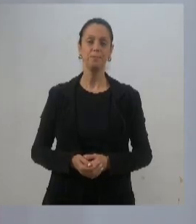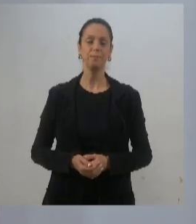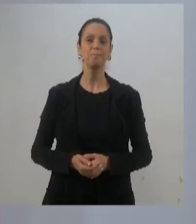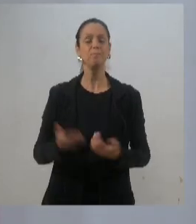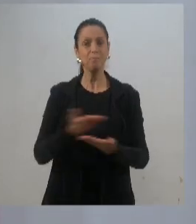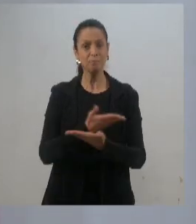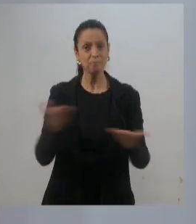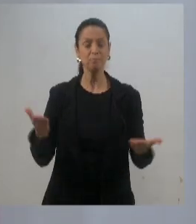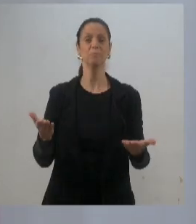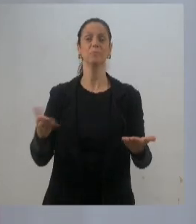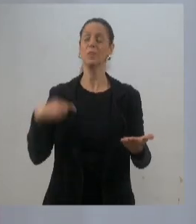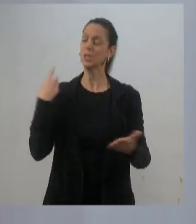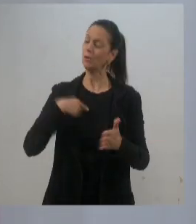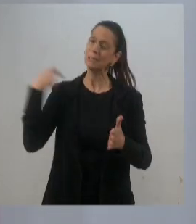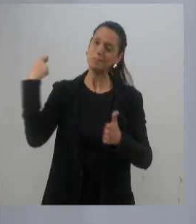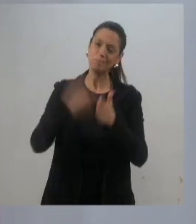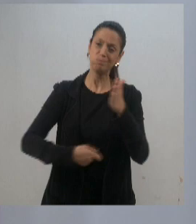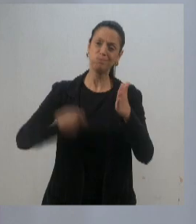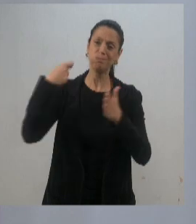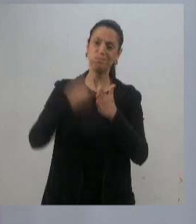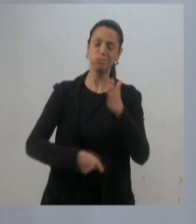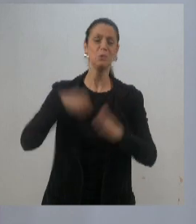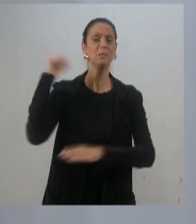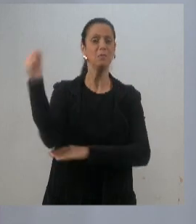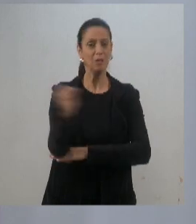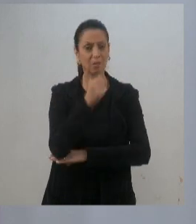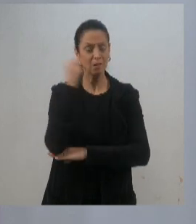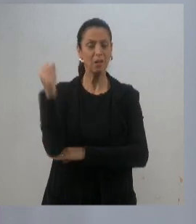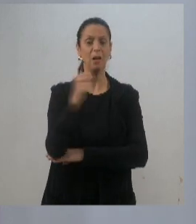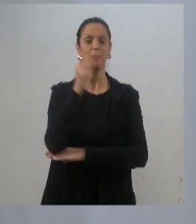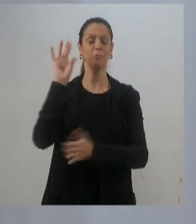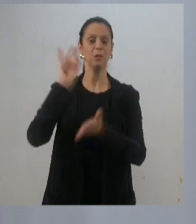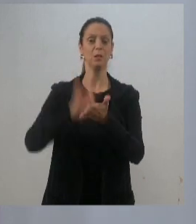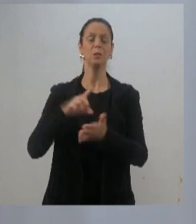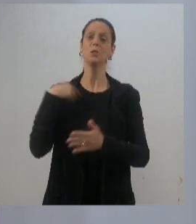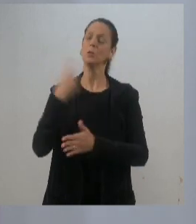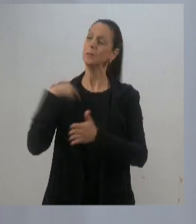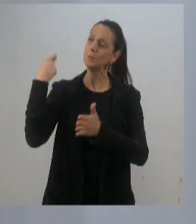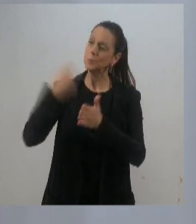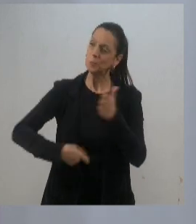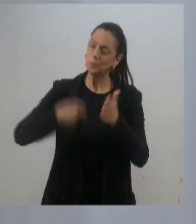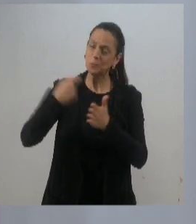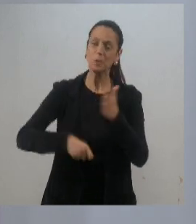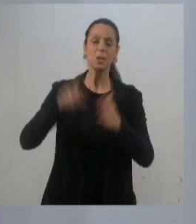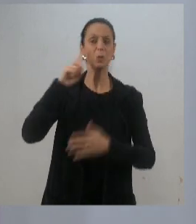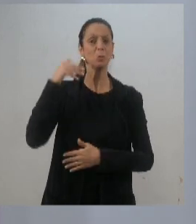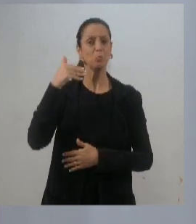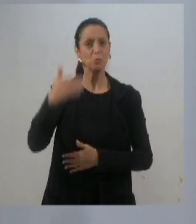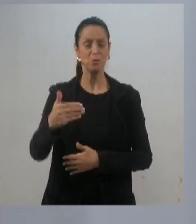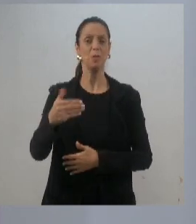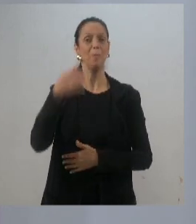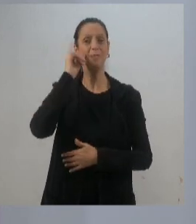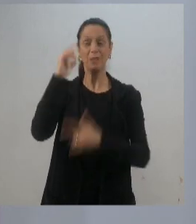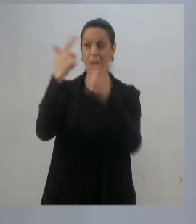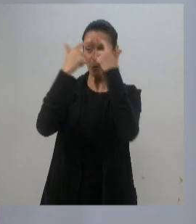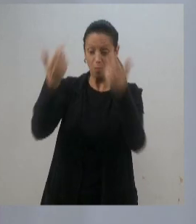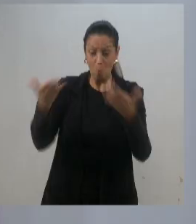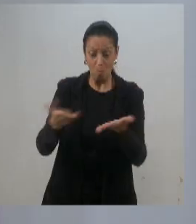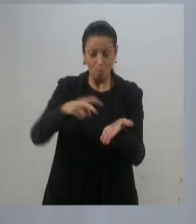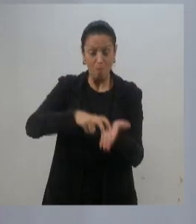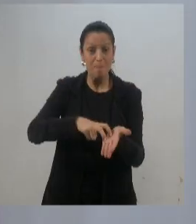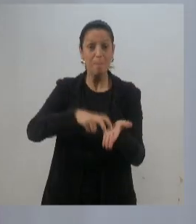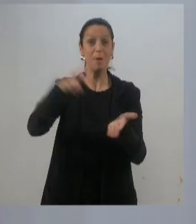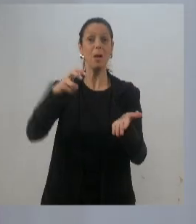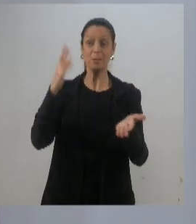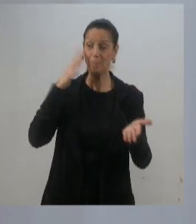Senhores, nós estamos lutando, e isso é grave. Nós estamos lutando todos os dias contra a violência. Hoje de manhã,